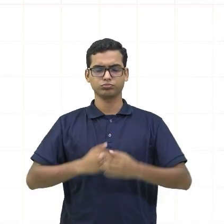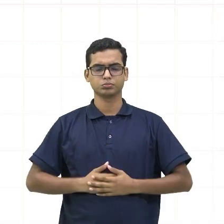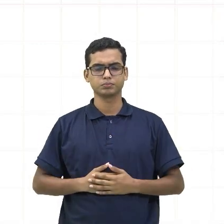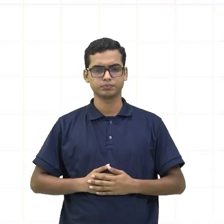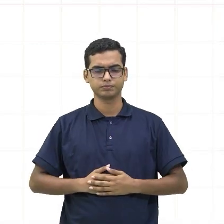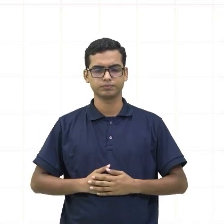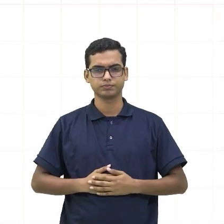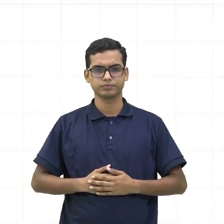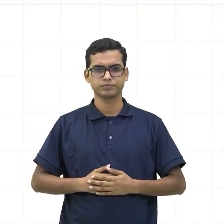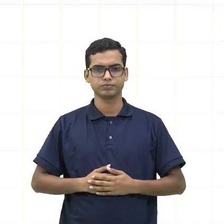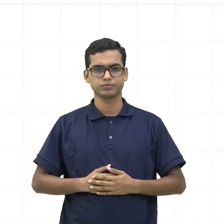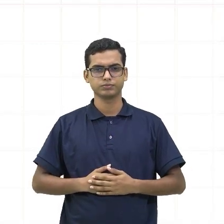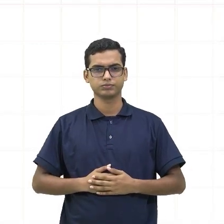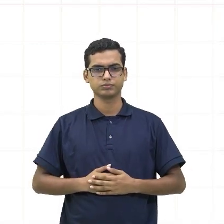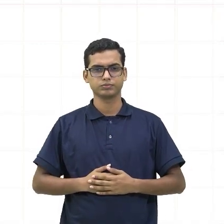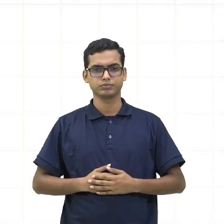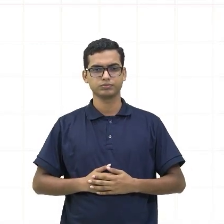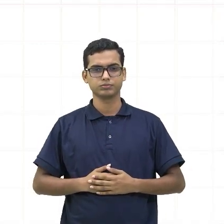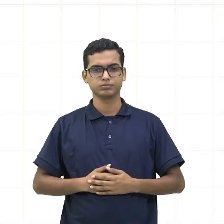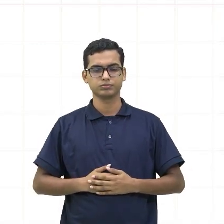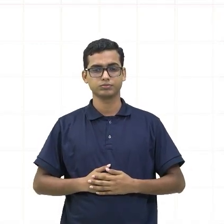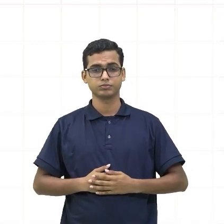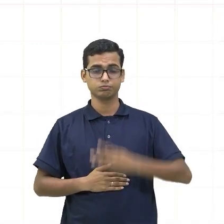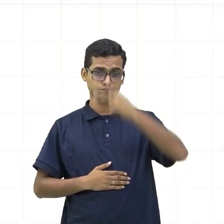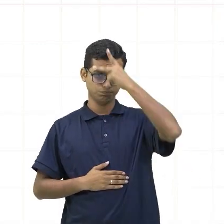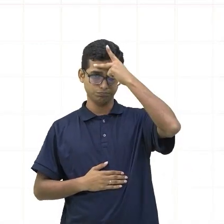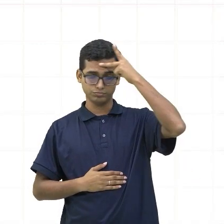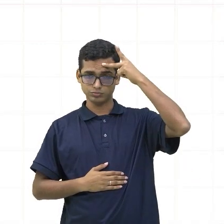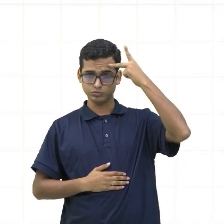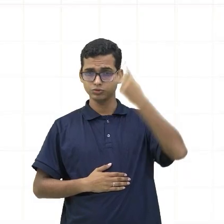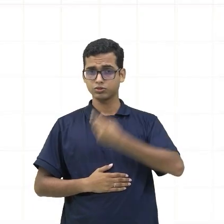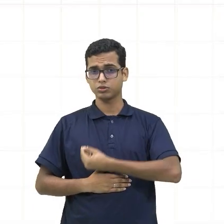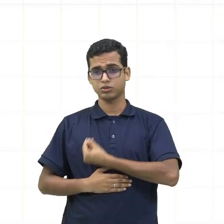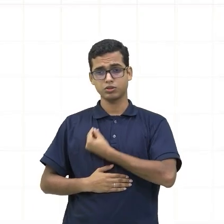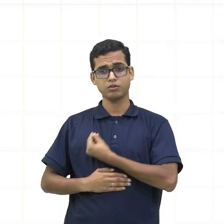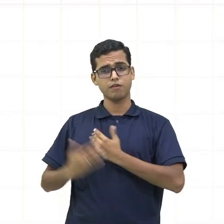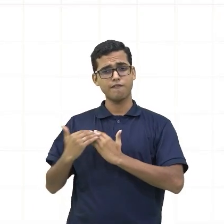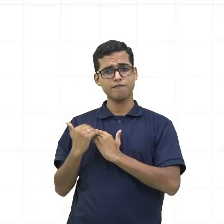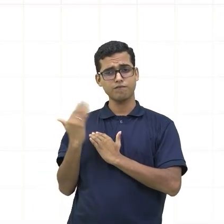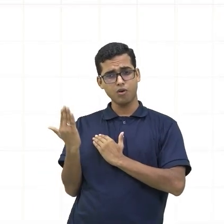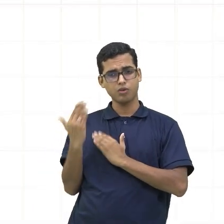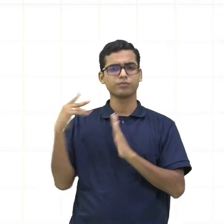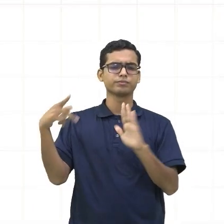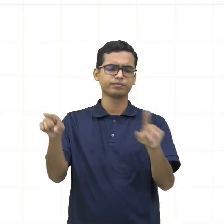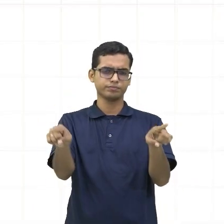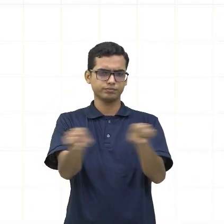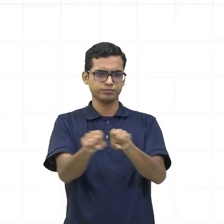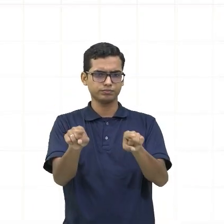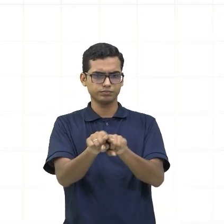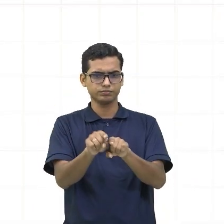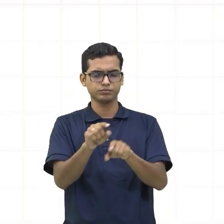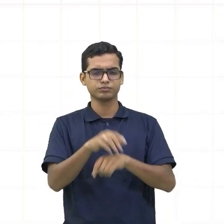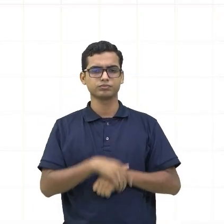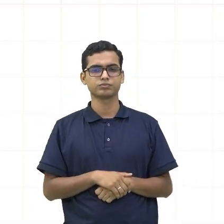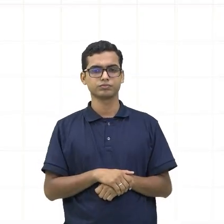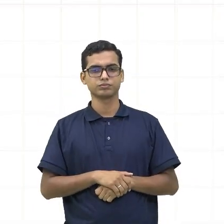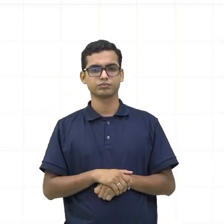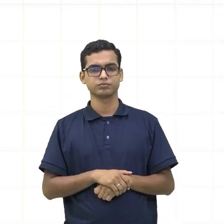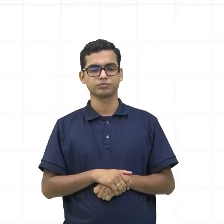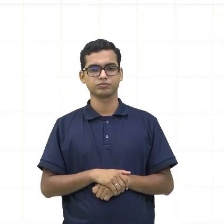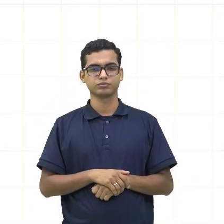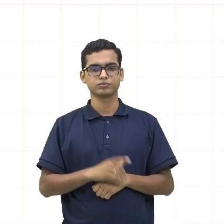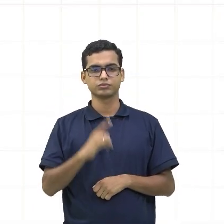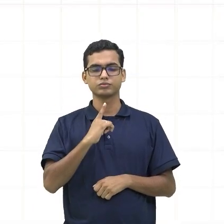E também a pessoa que vive fora das localidades indígenas e se declarou no quesito cor